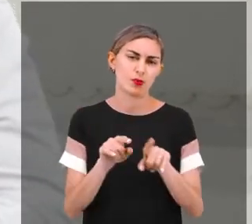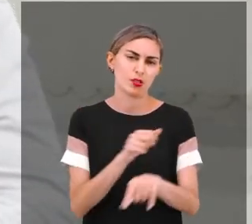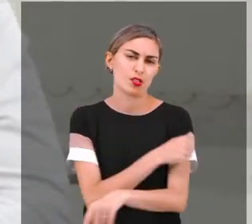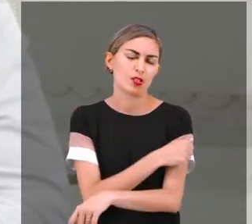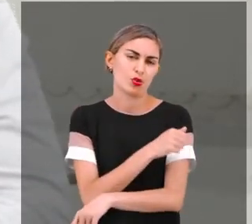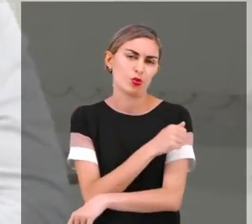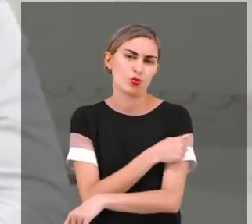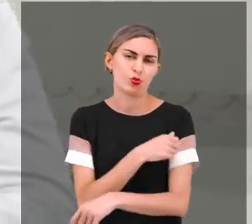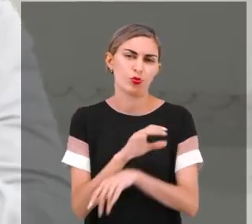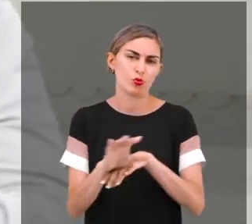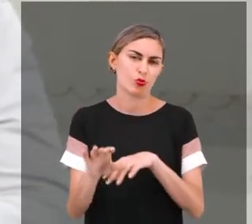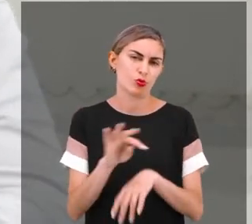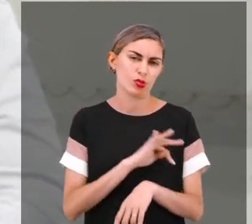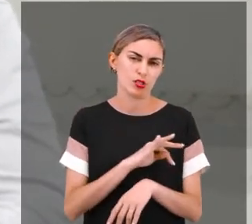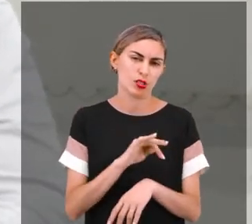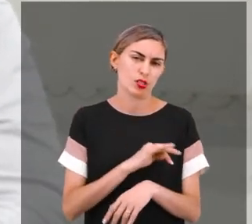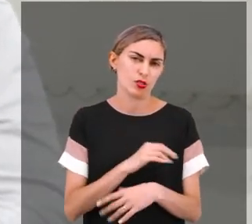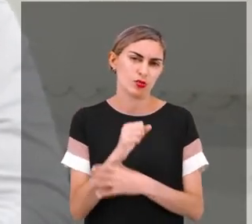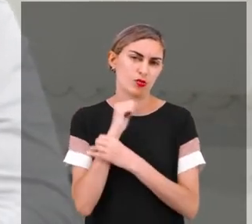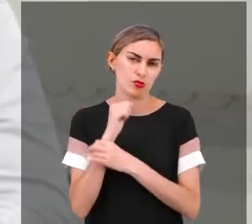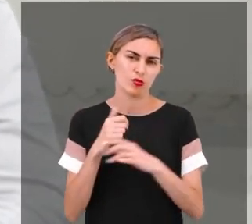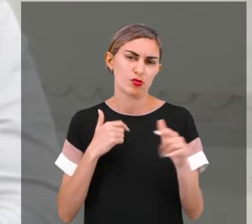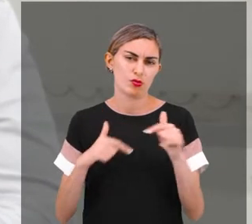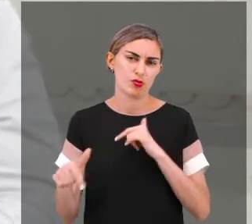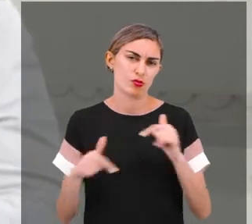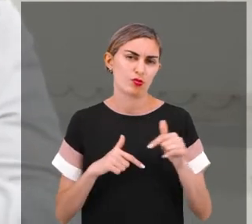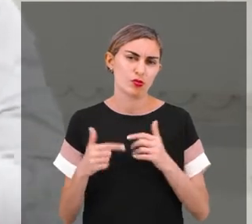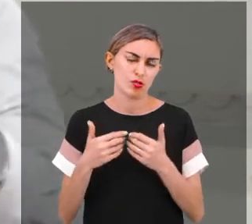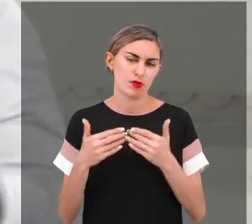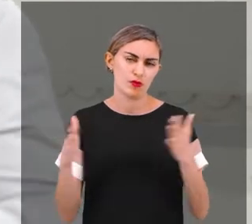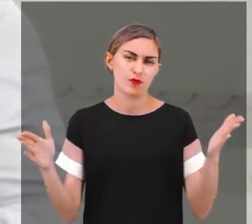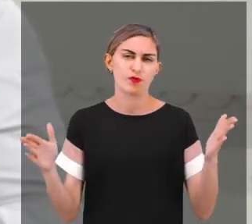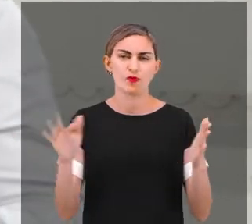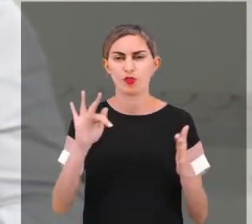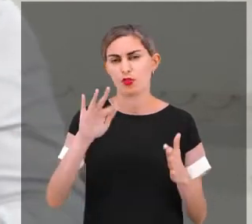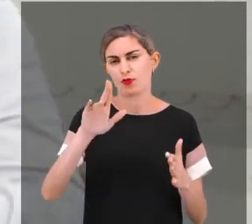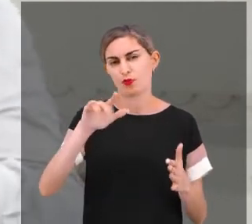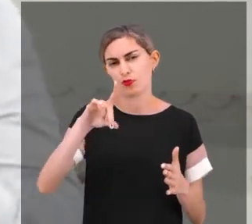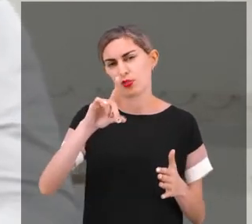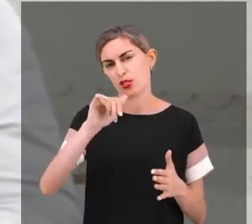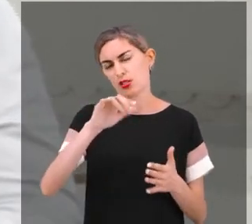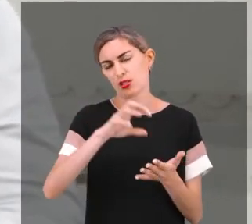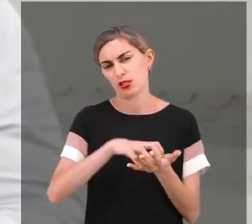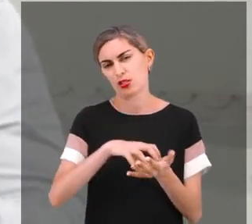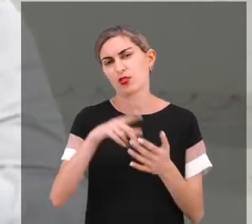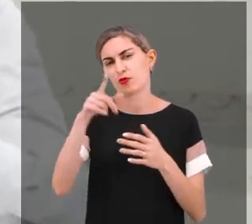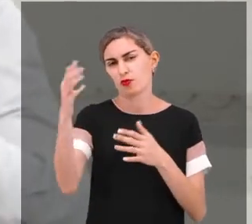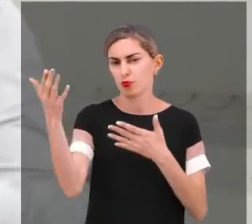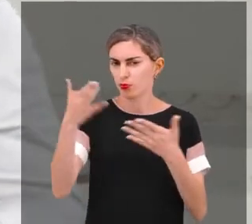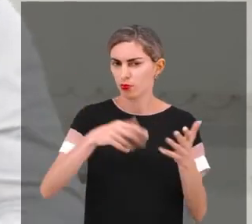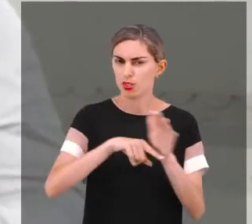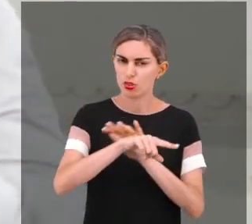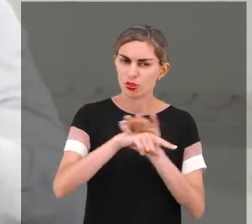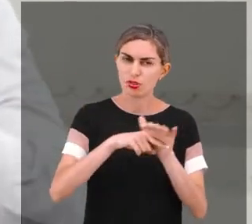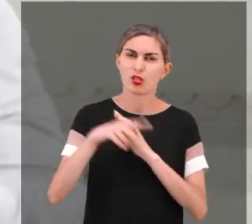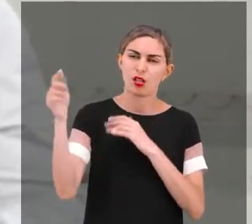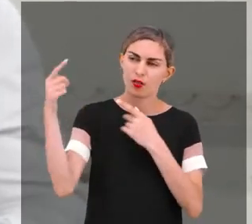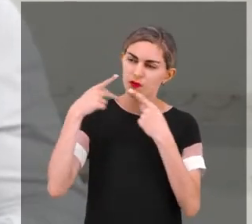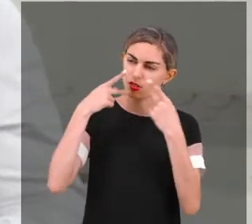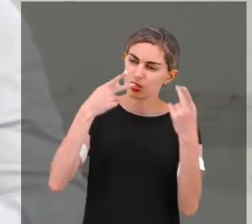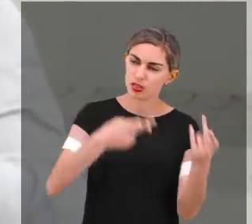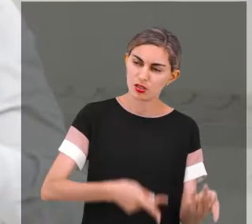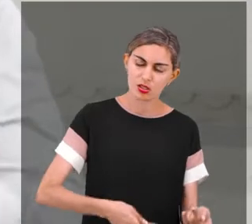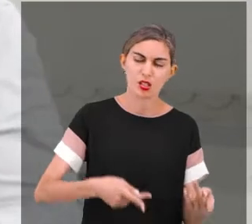são alunos do curso técnico em segurança do trabalho, que as portas da Fundação estão abertas para vocês, para pesquisarem, para virem